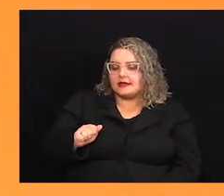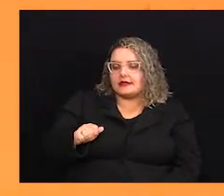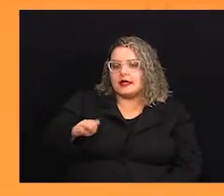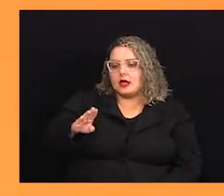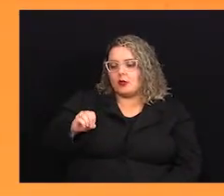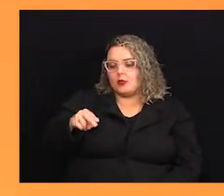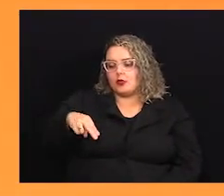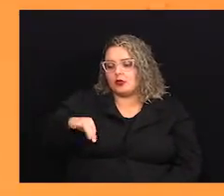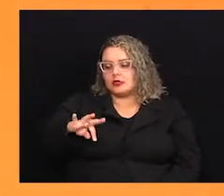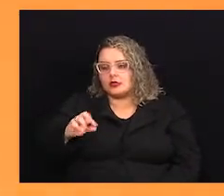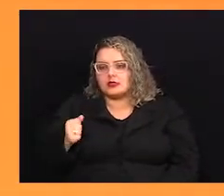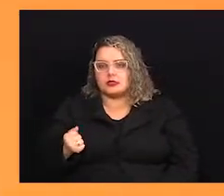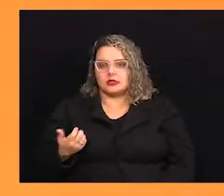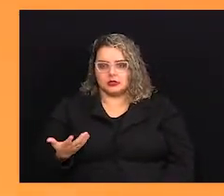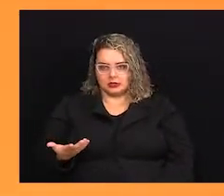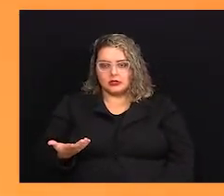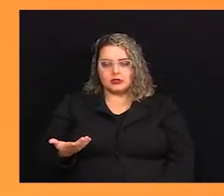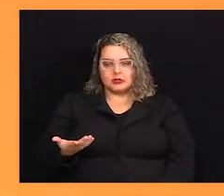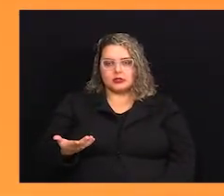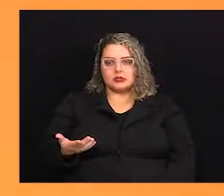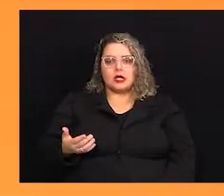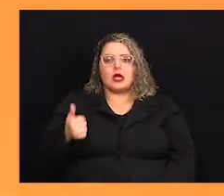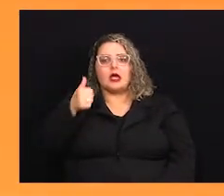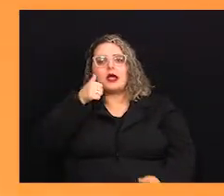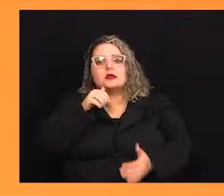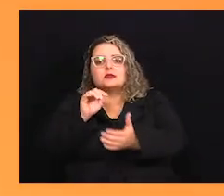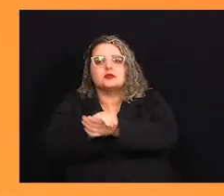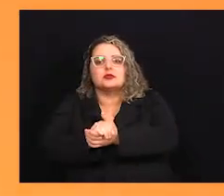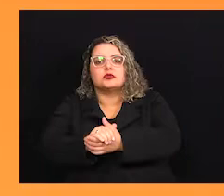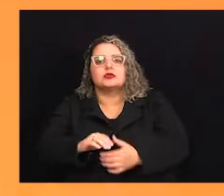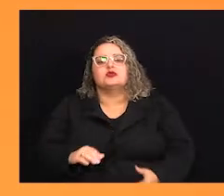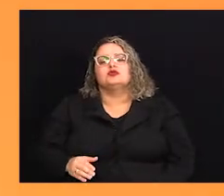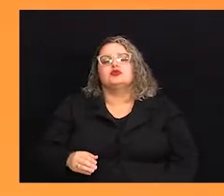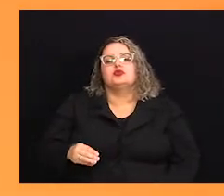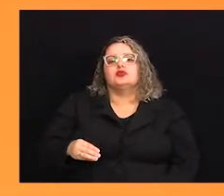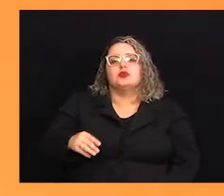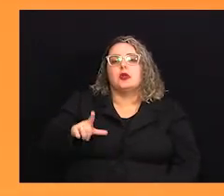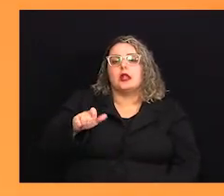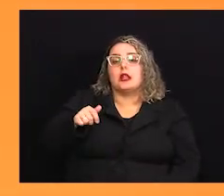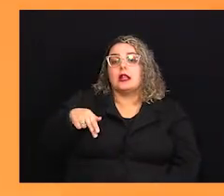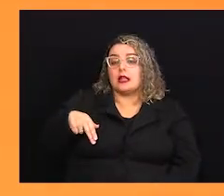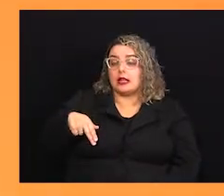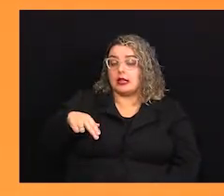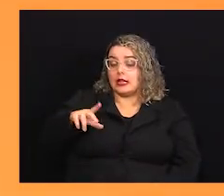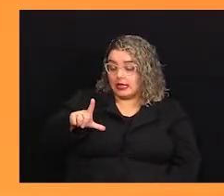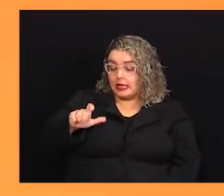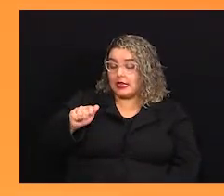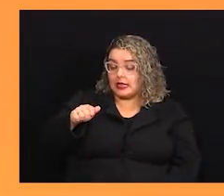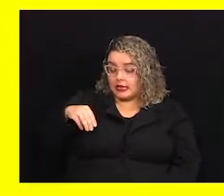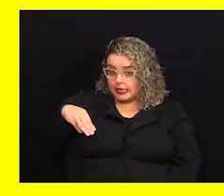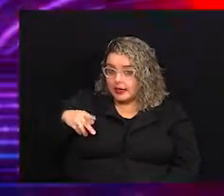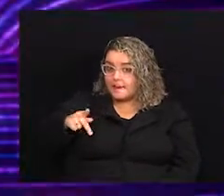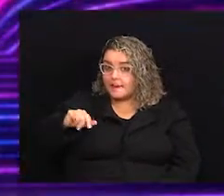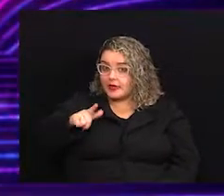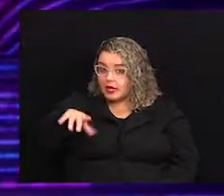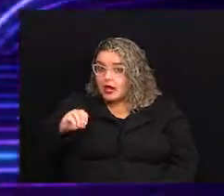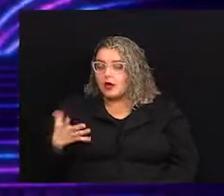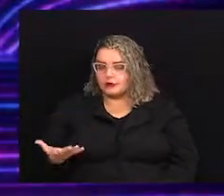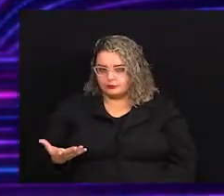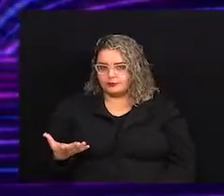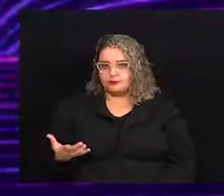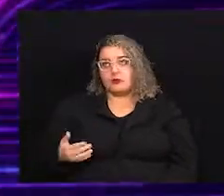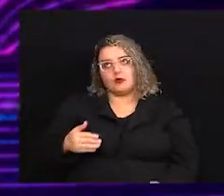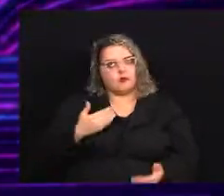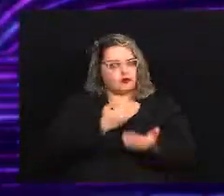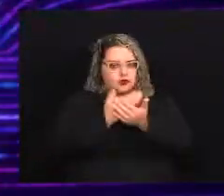do Lampião. Fui estudar o cangaço, né? Esse é o meu trabalho, né? Esse é o trabalho de quem conta uma história. Então, isso faz parte do